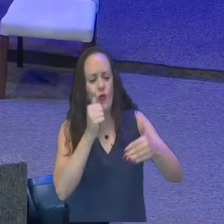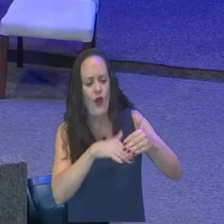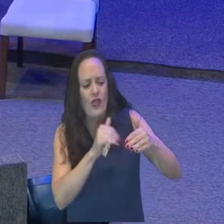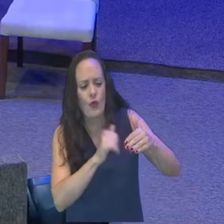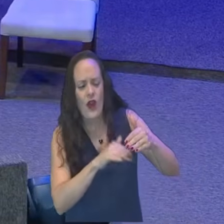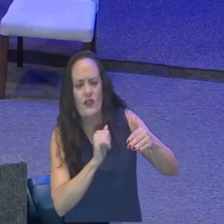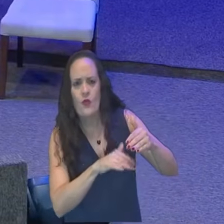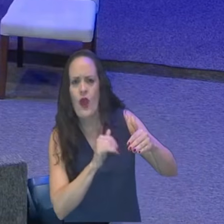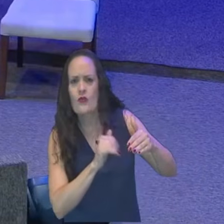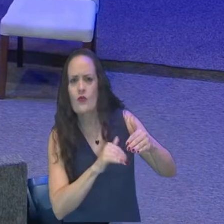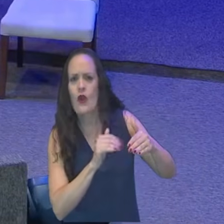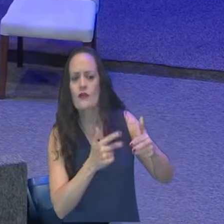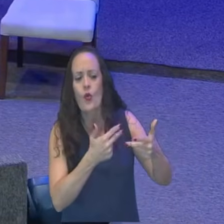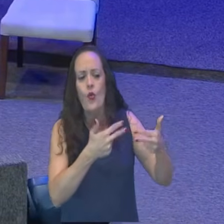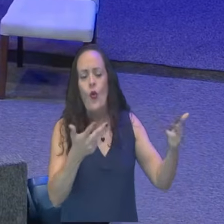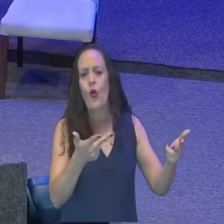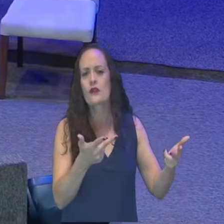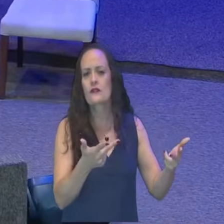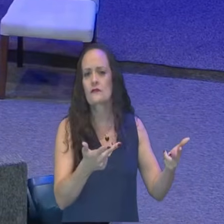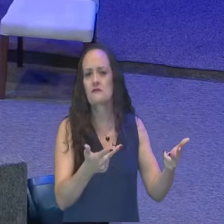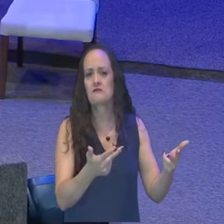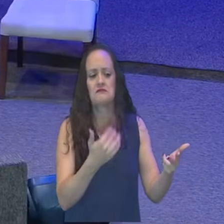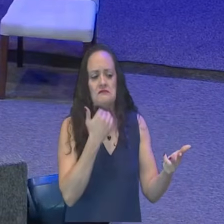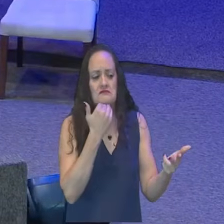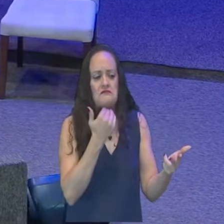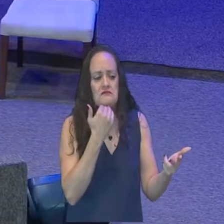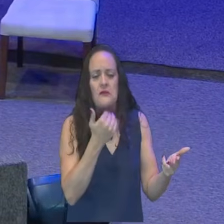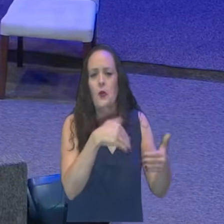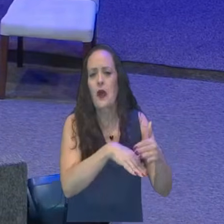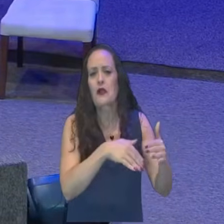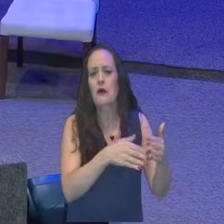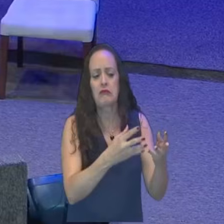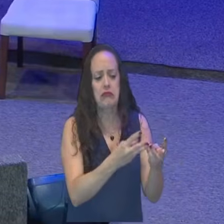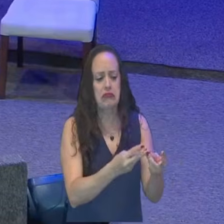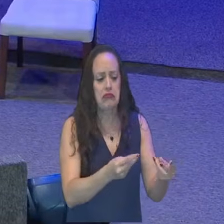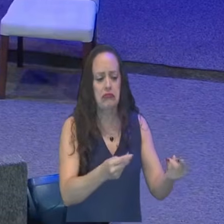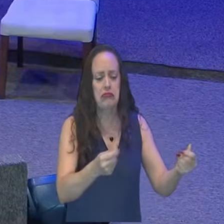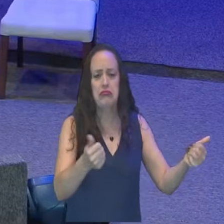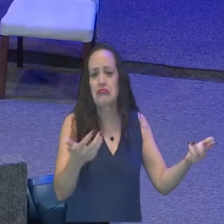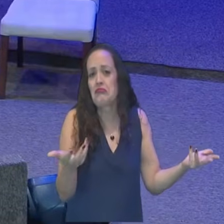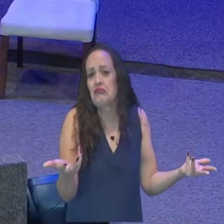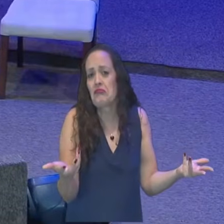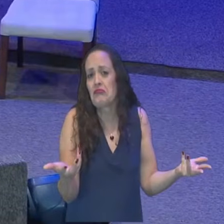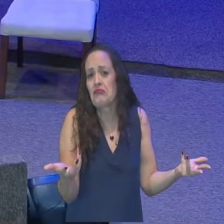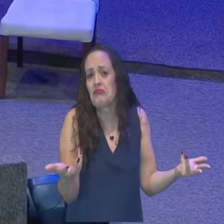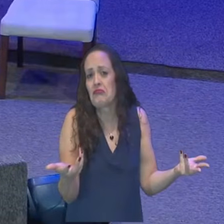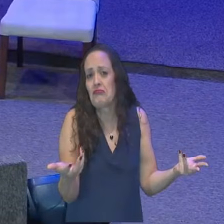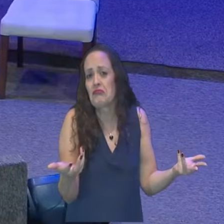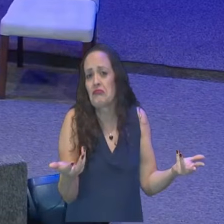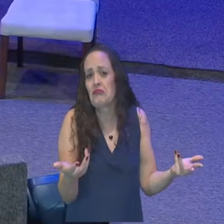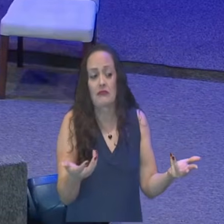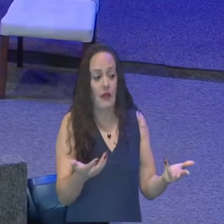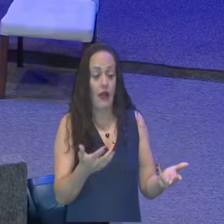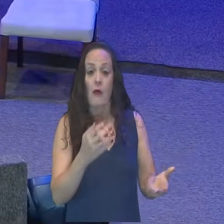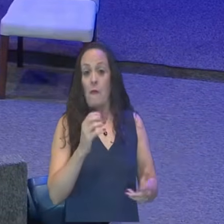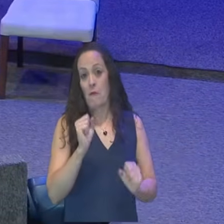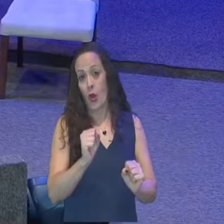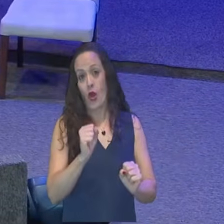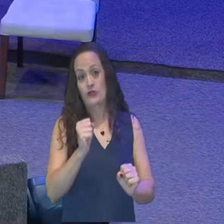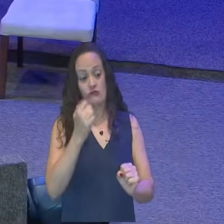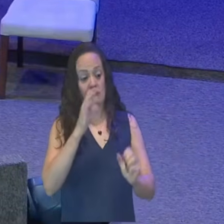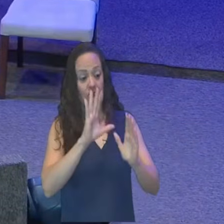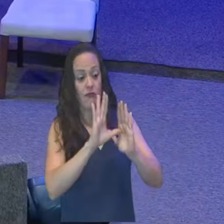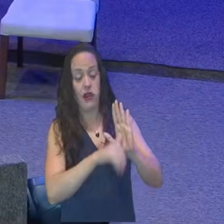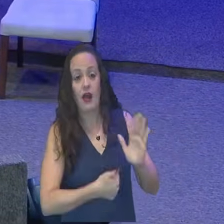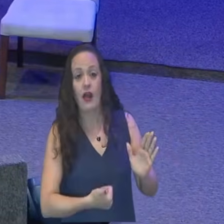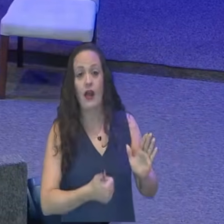de acumular tesouros passageiros, bens vulneráveis, finitos e que podem ser roubados, que podem ser